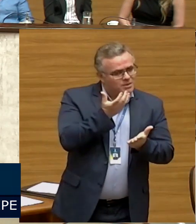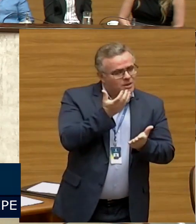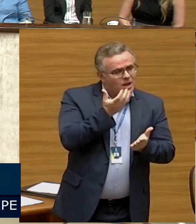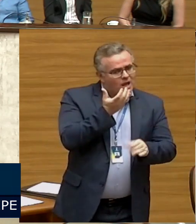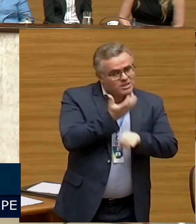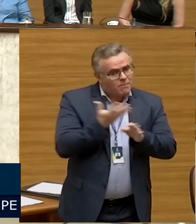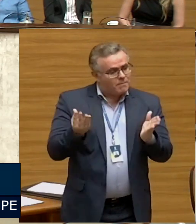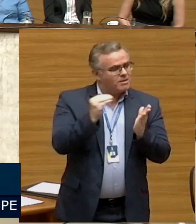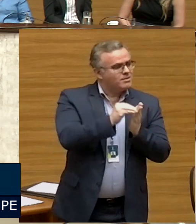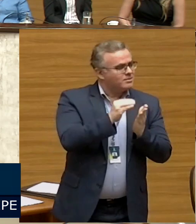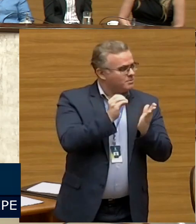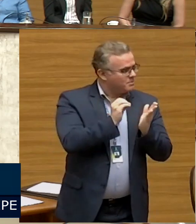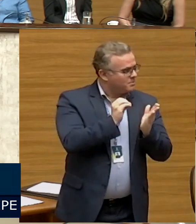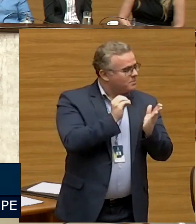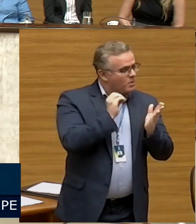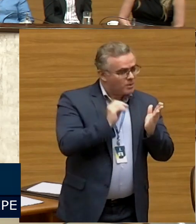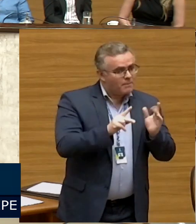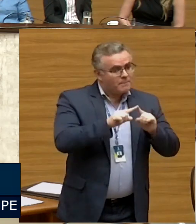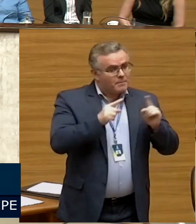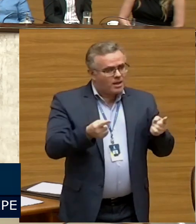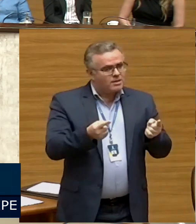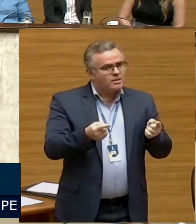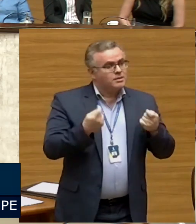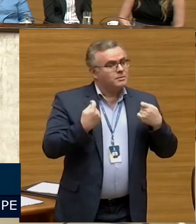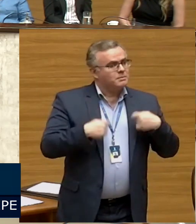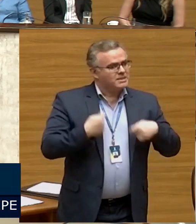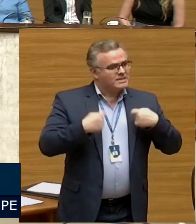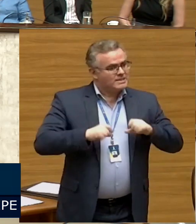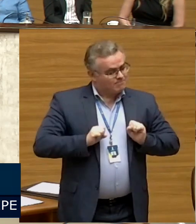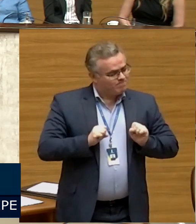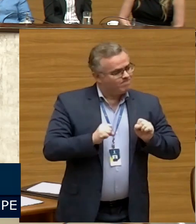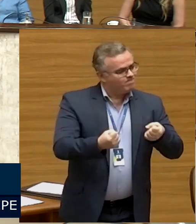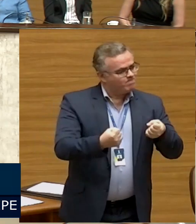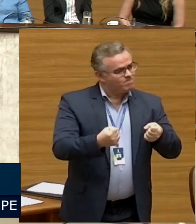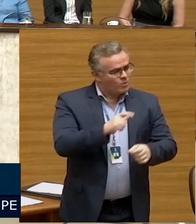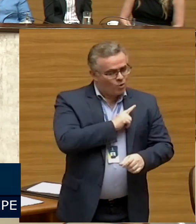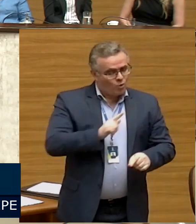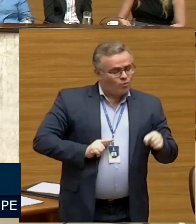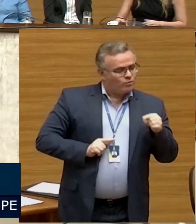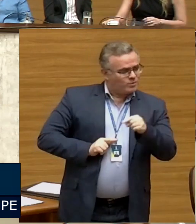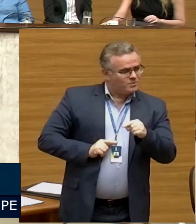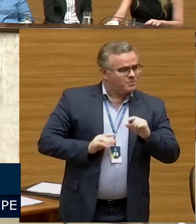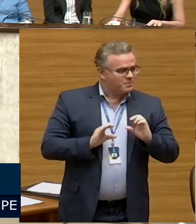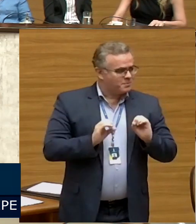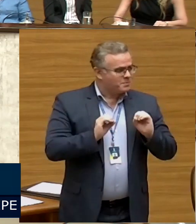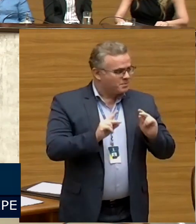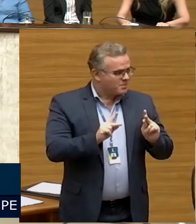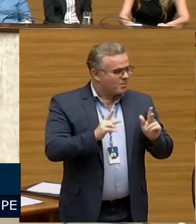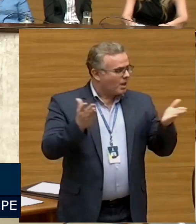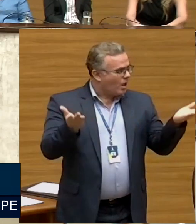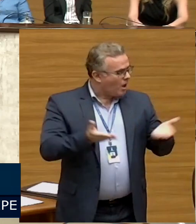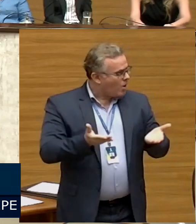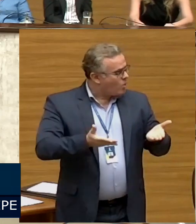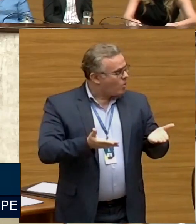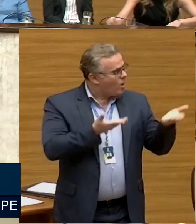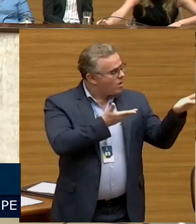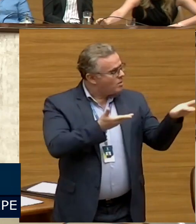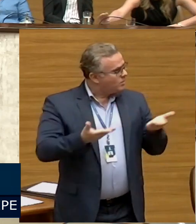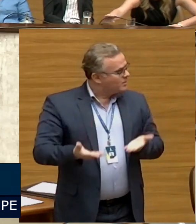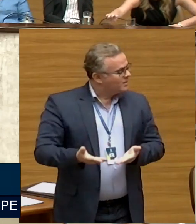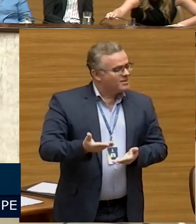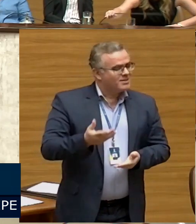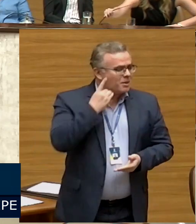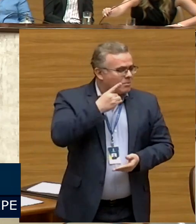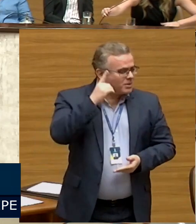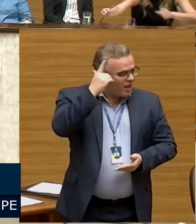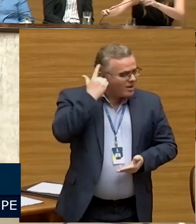educação básica, mas precisa uma vontade mesmo dos governantes. Vou passar a fala para a deputada Lidiane, que